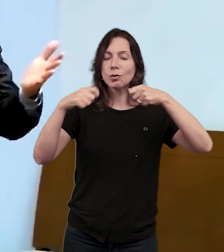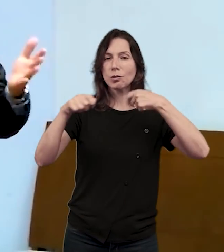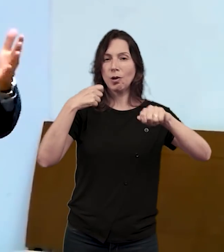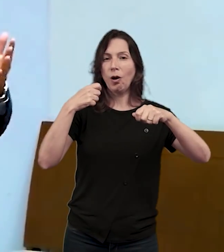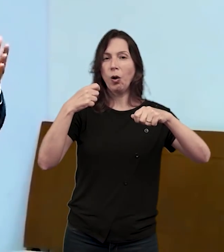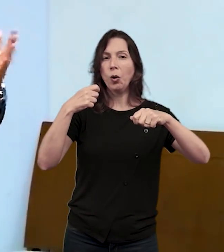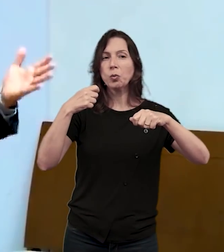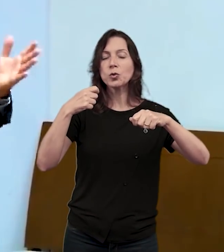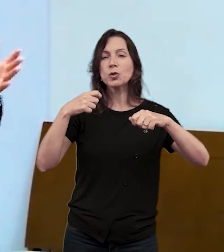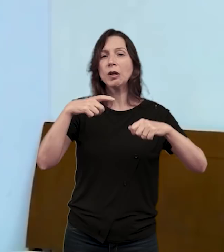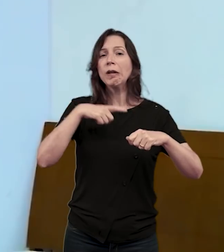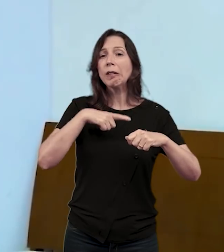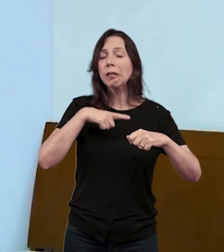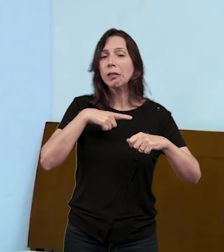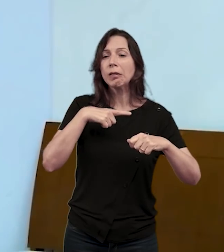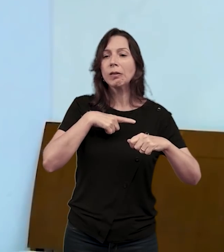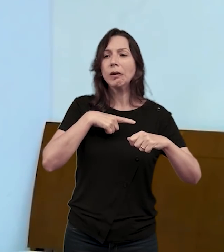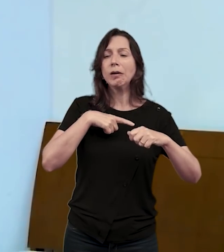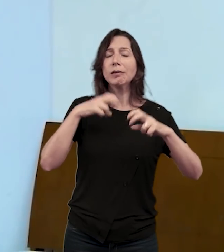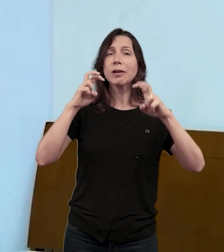mais de lamentos do que de louvor,